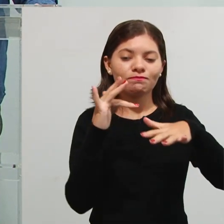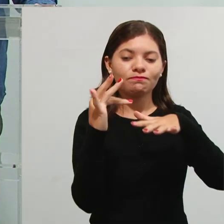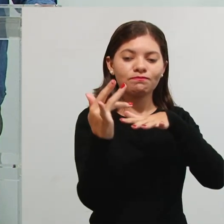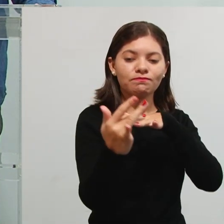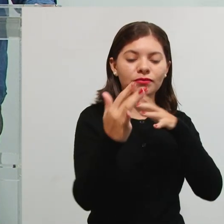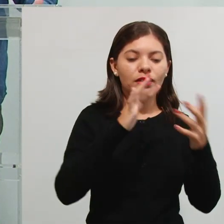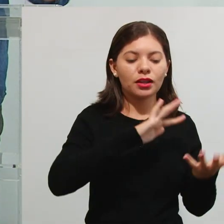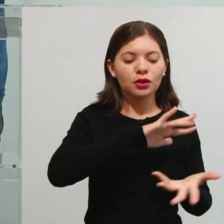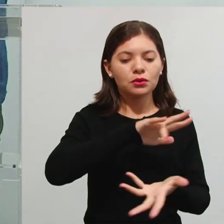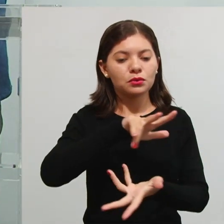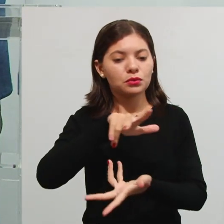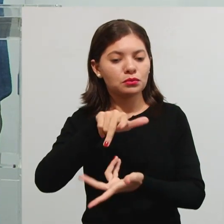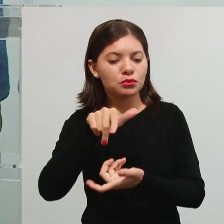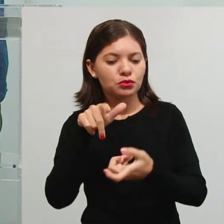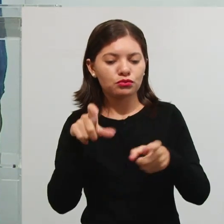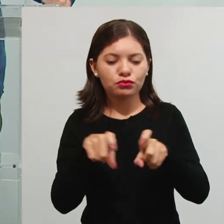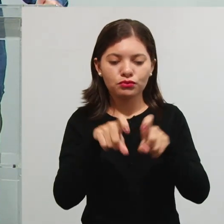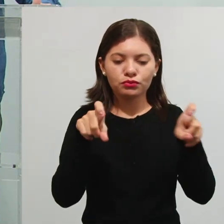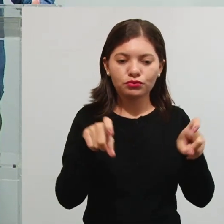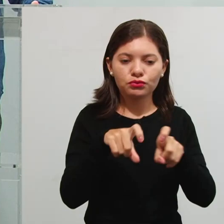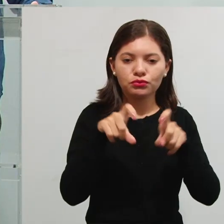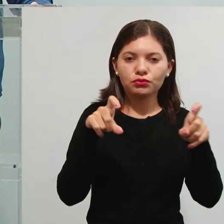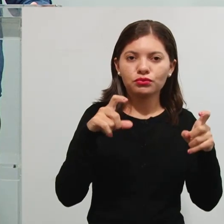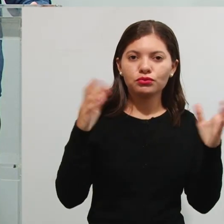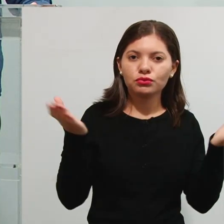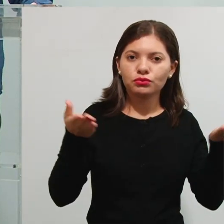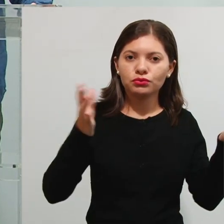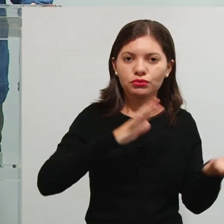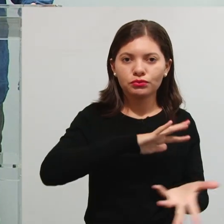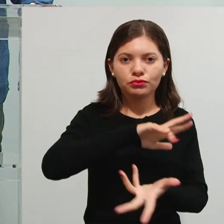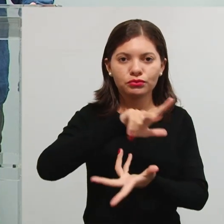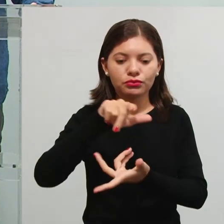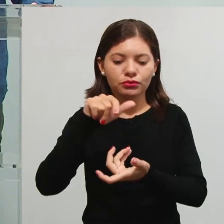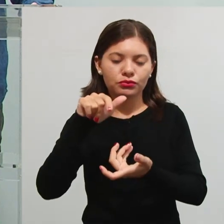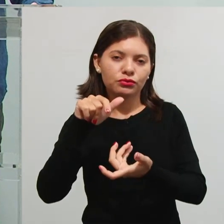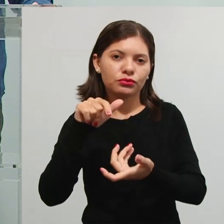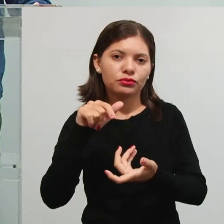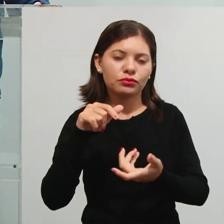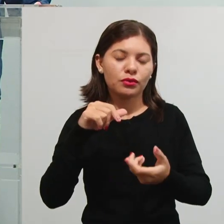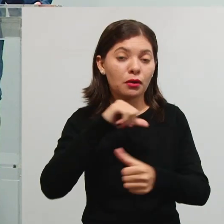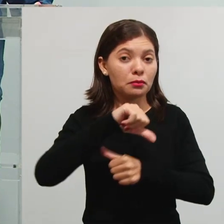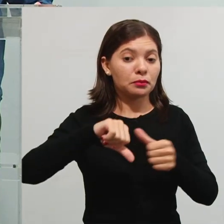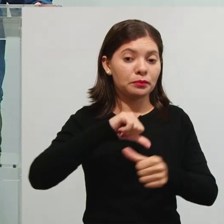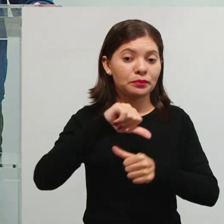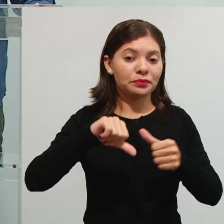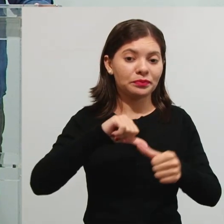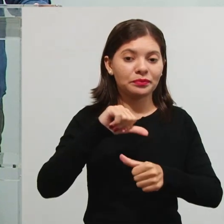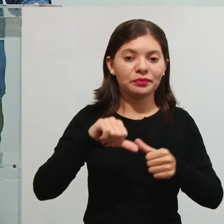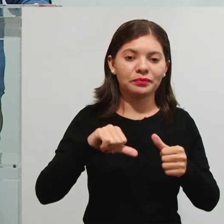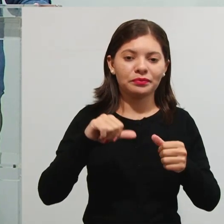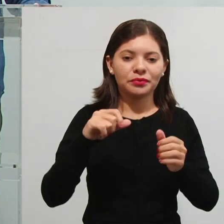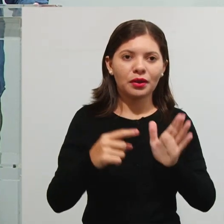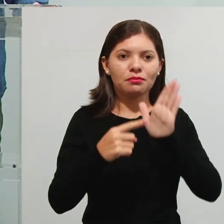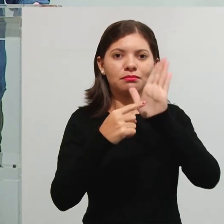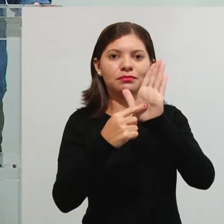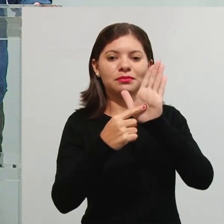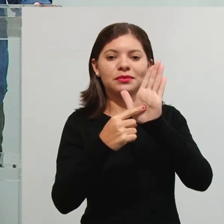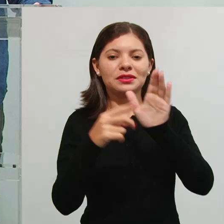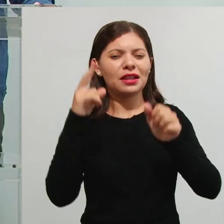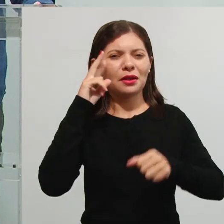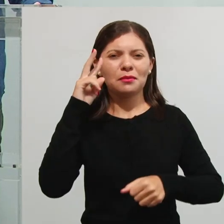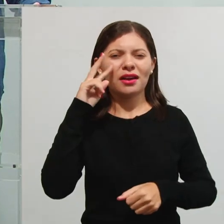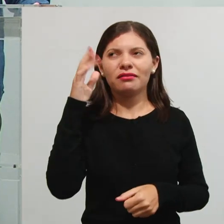mundo virtual, porque o nosso mundo evoluiu e ela precisa aparecer, né? Quem não aparece não é lembrado. Quem